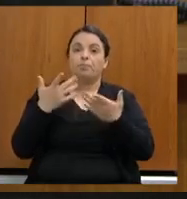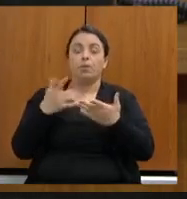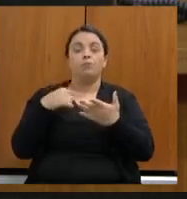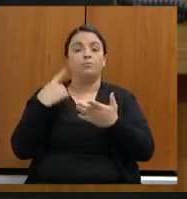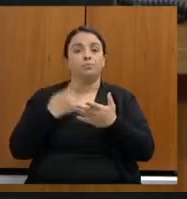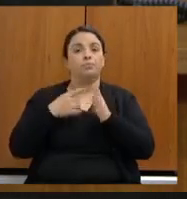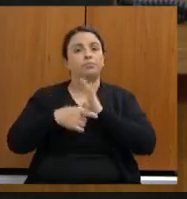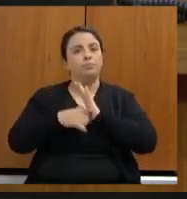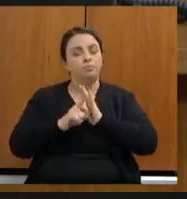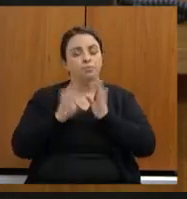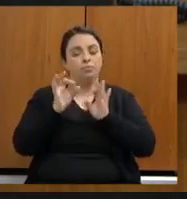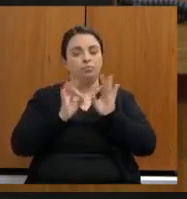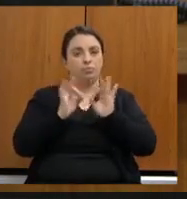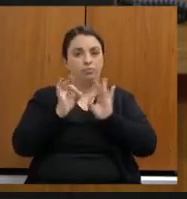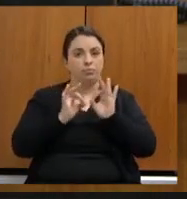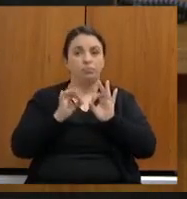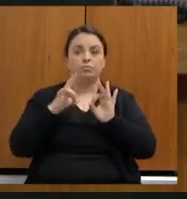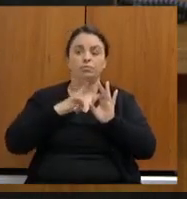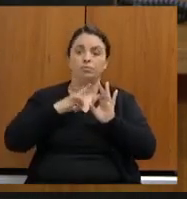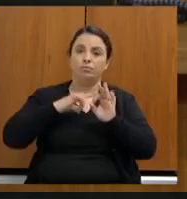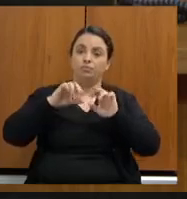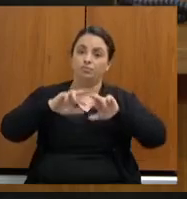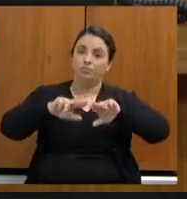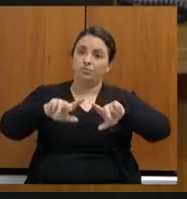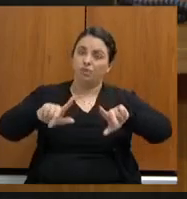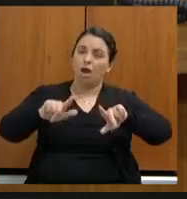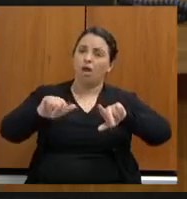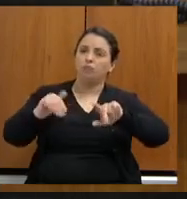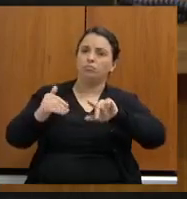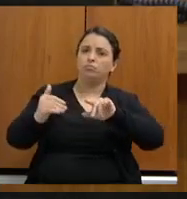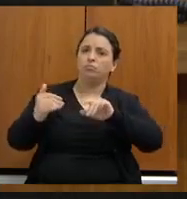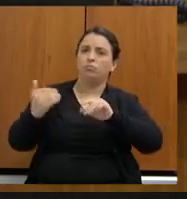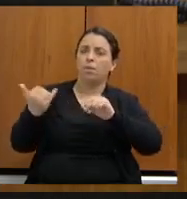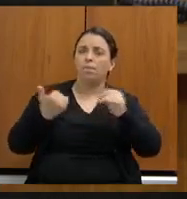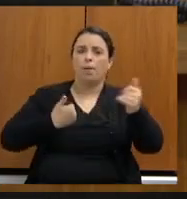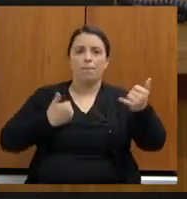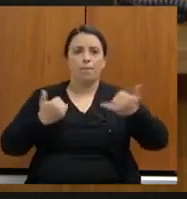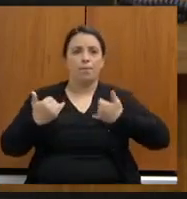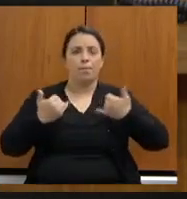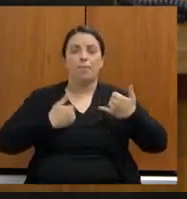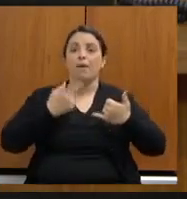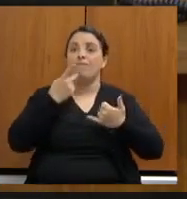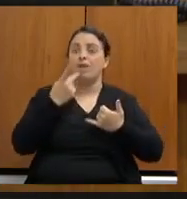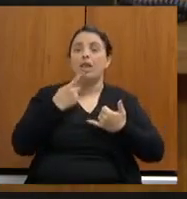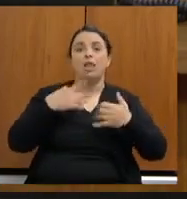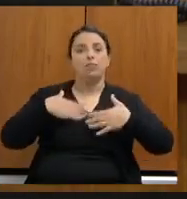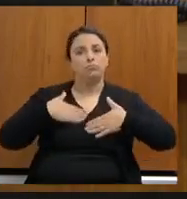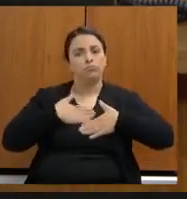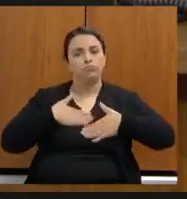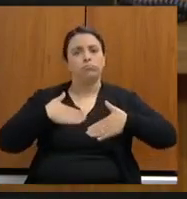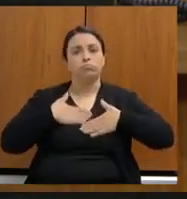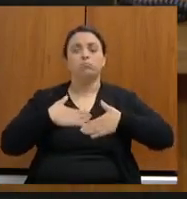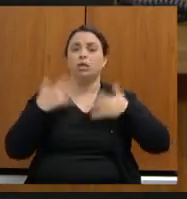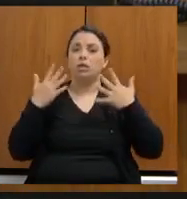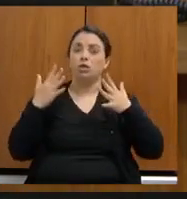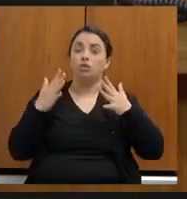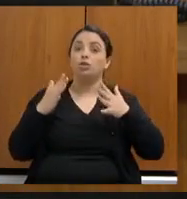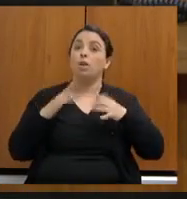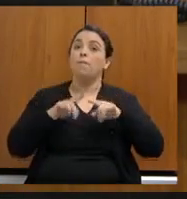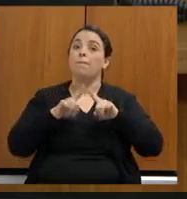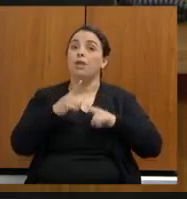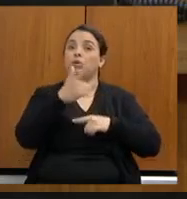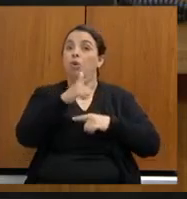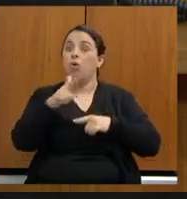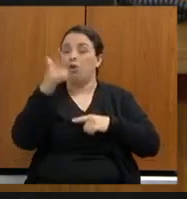temos dezenas de relatos de colegas que registram a satisfação e é mais temos também